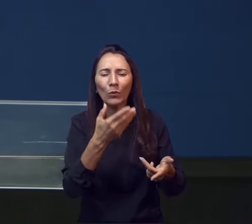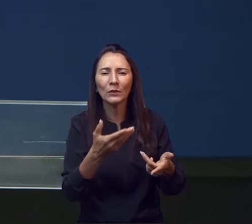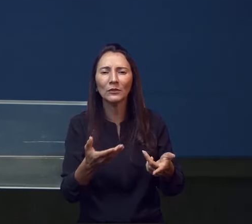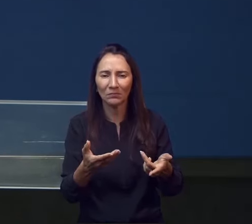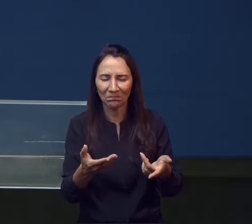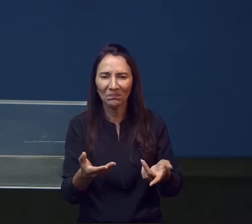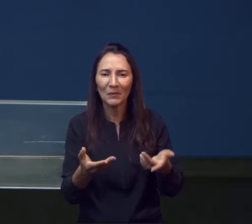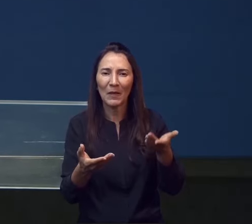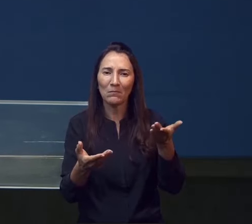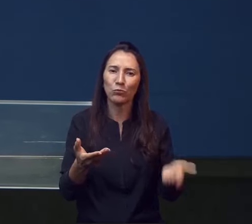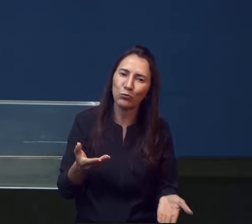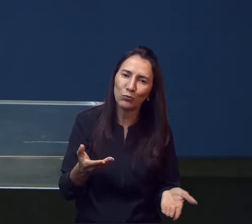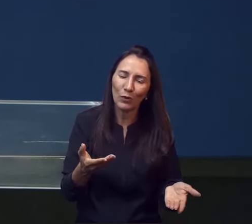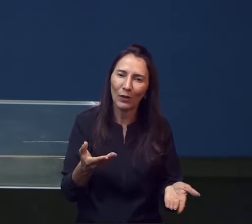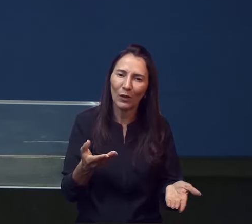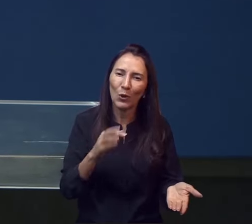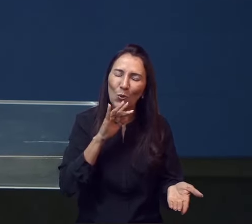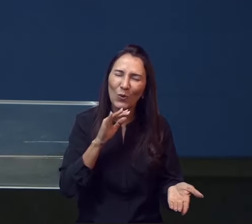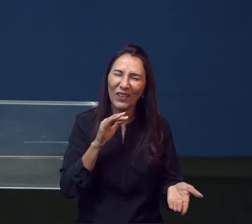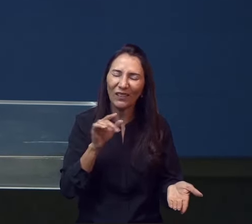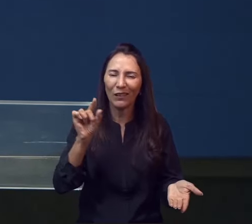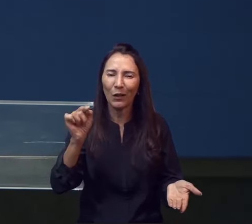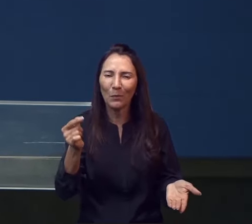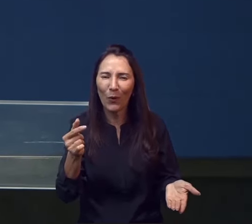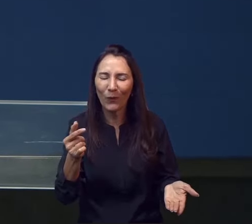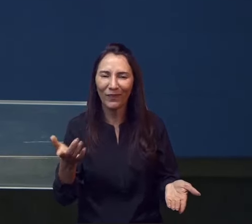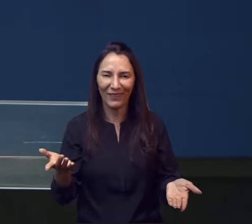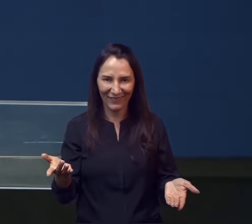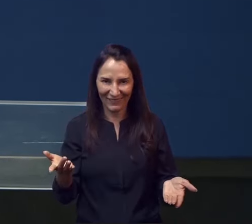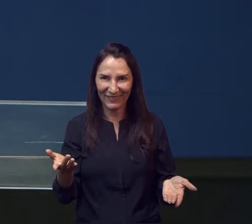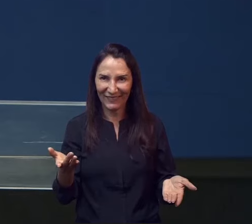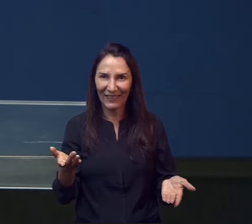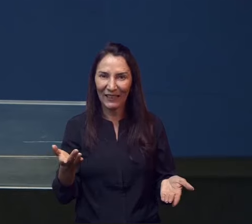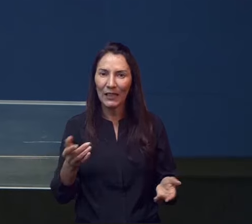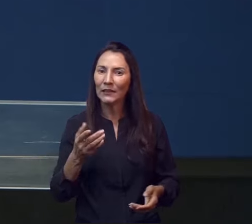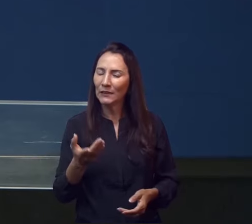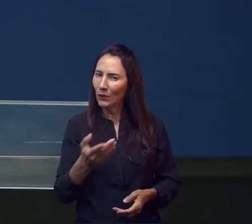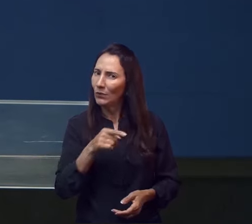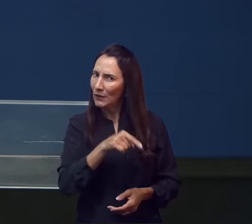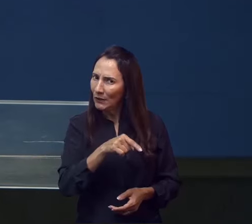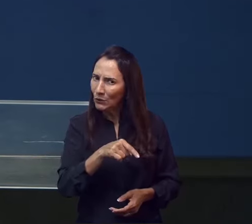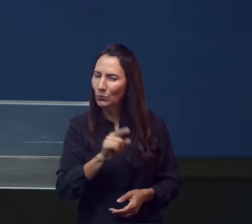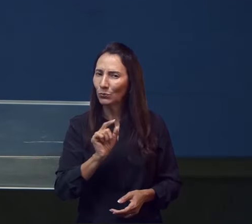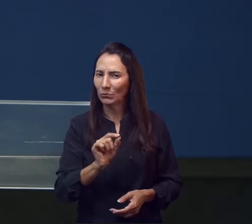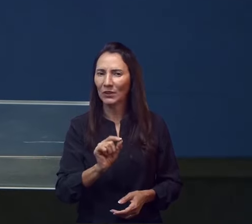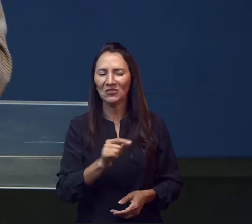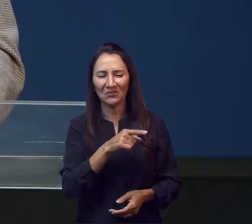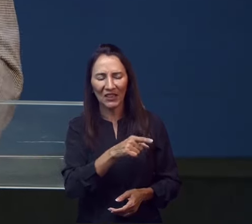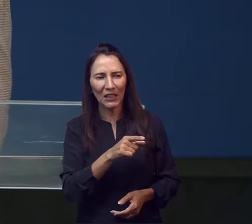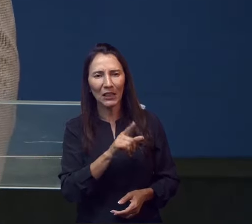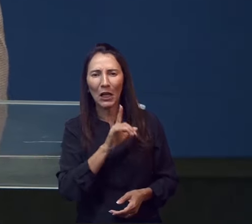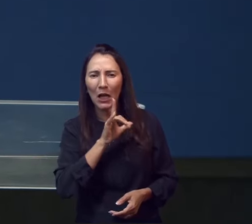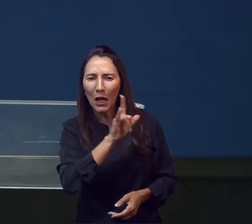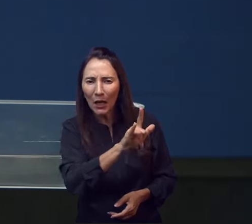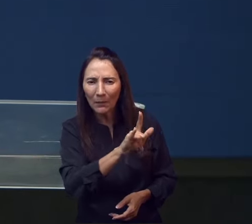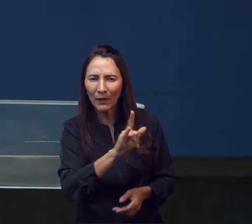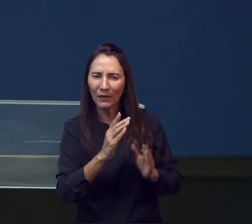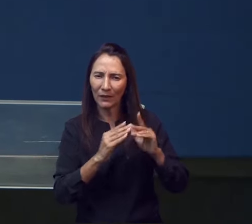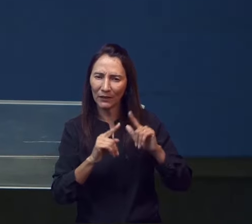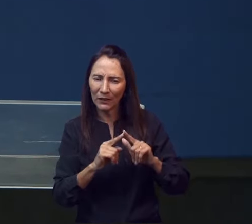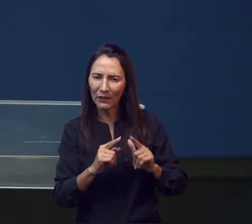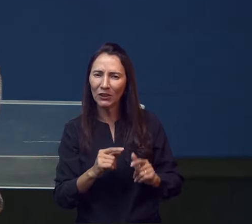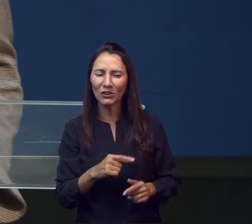de Deus que cuida de ovelhas que ama a igreja e isso é uma marca eu agradeço a Deus pela